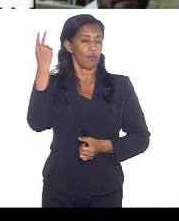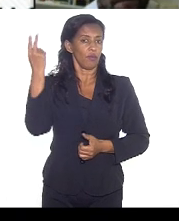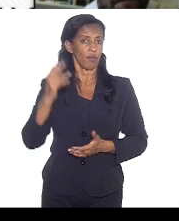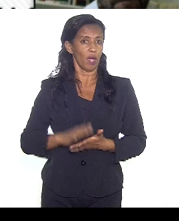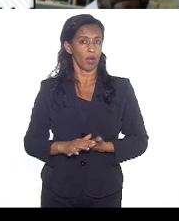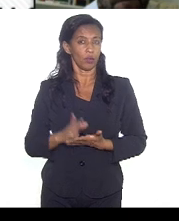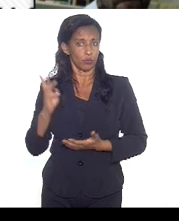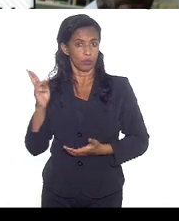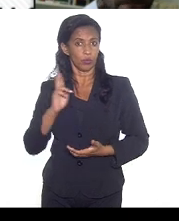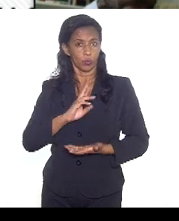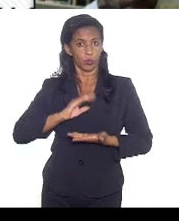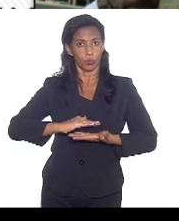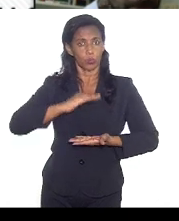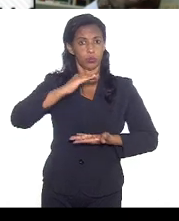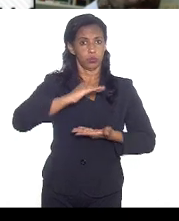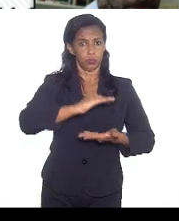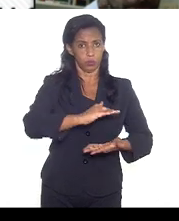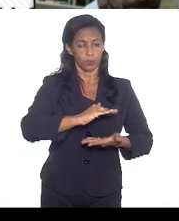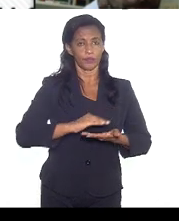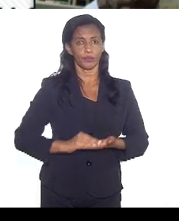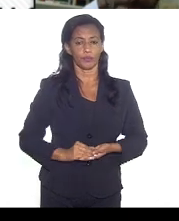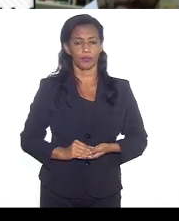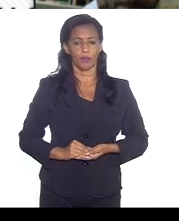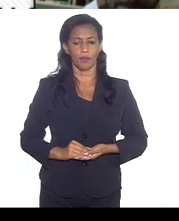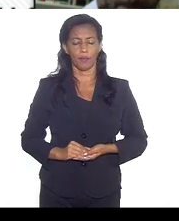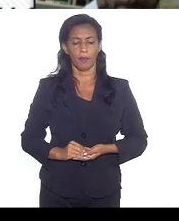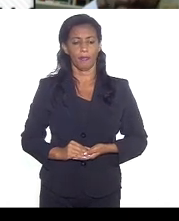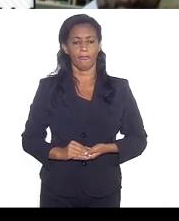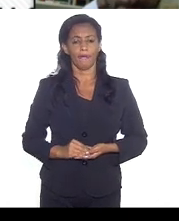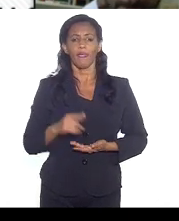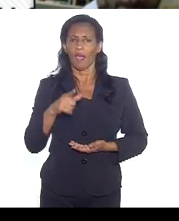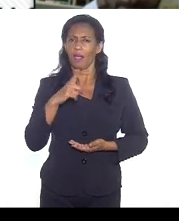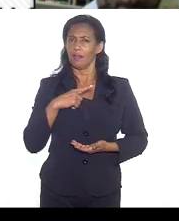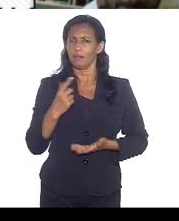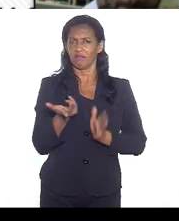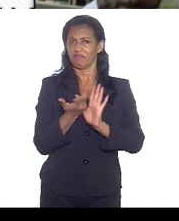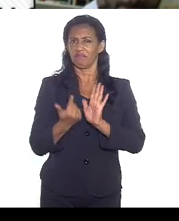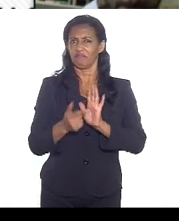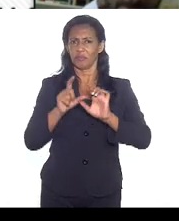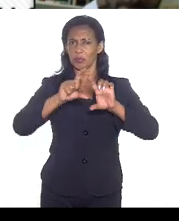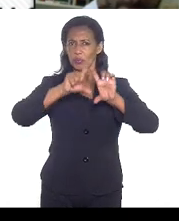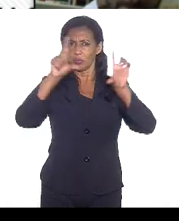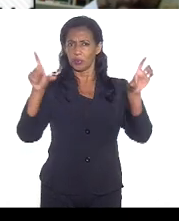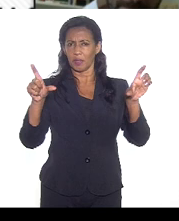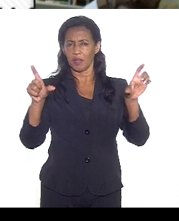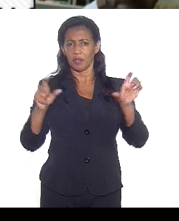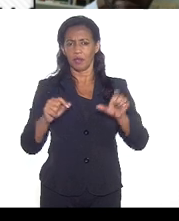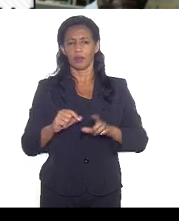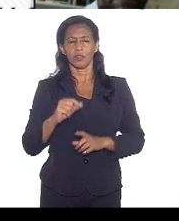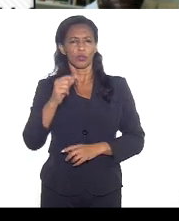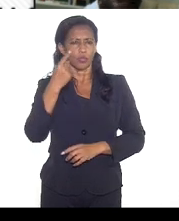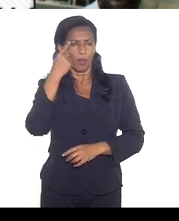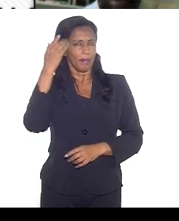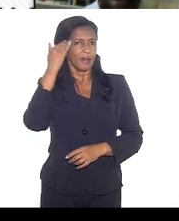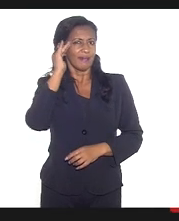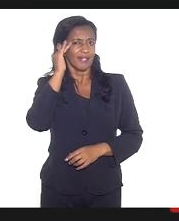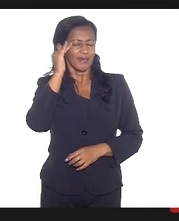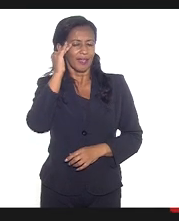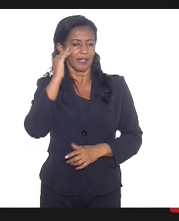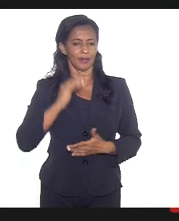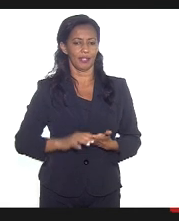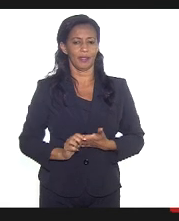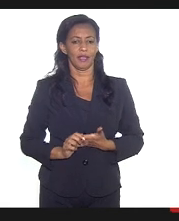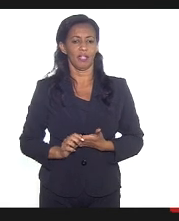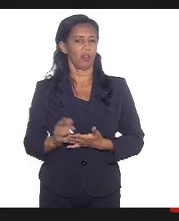o valor resultante. Aqui nós estamos dando um exemplo prático, que é claro, foi um exemplo simples para simplificar a ideia, não envolve